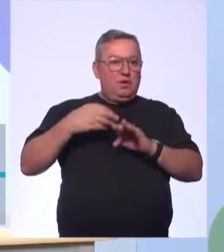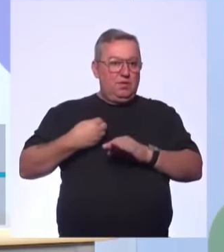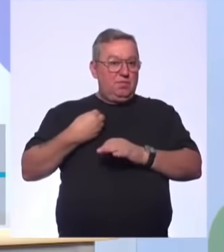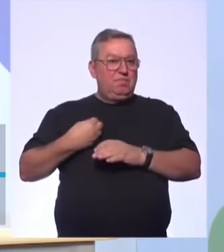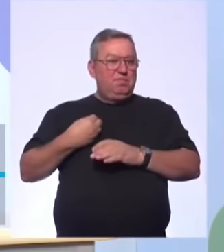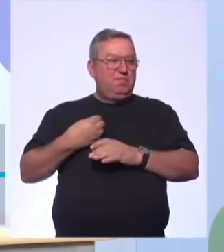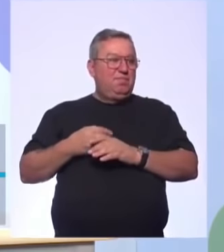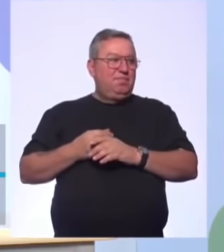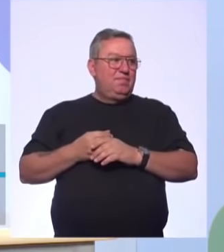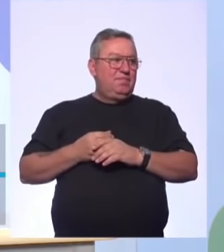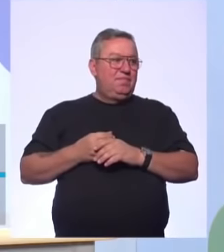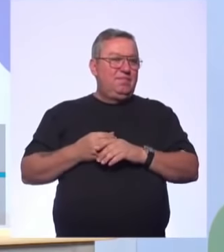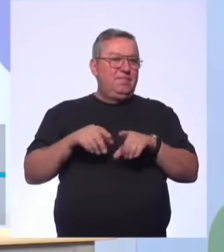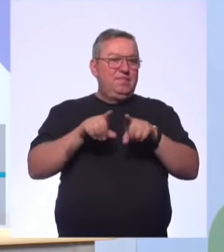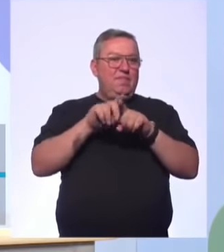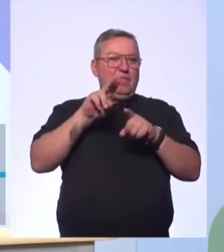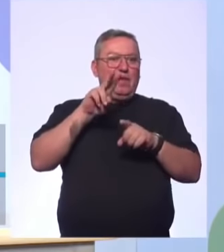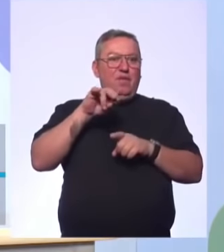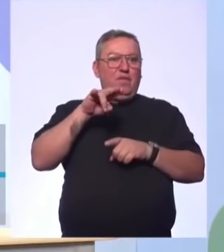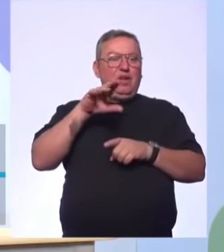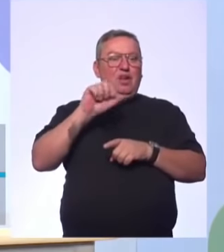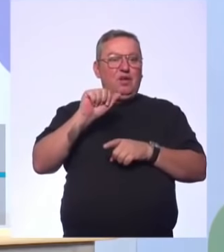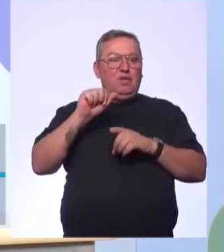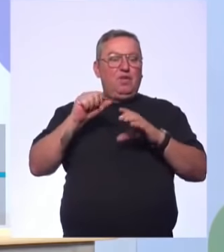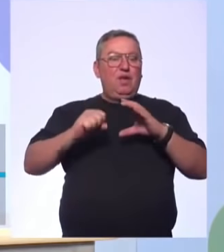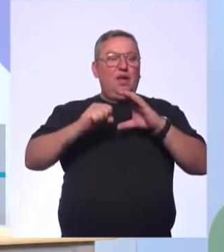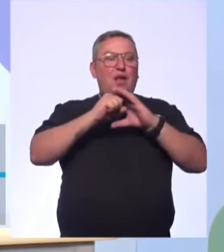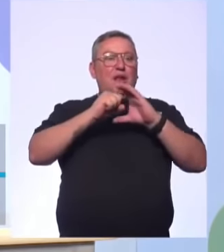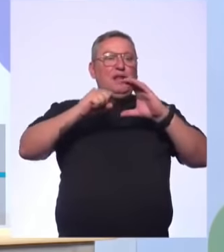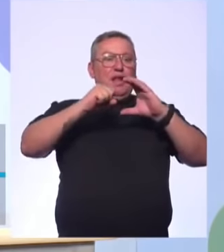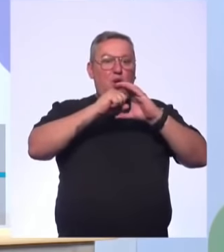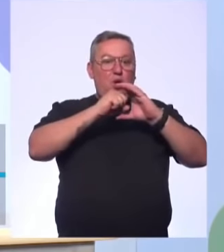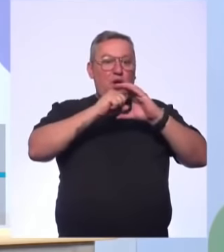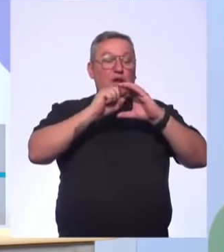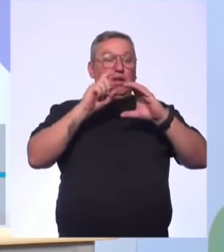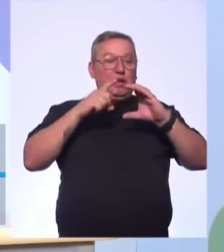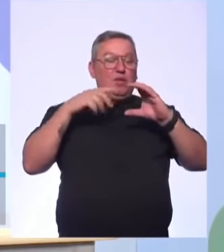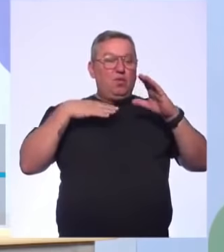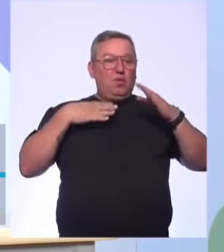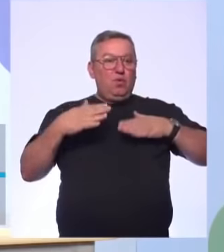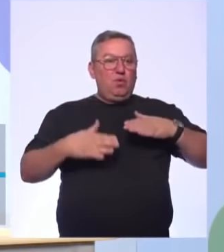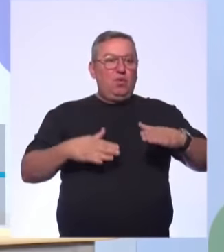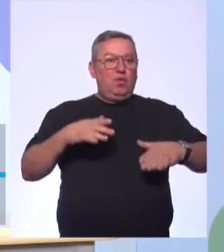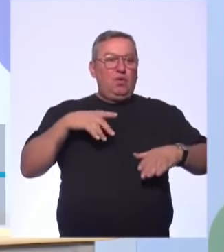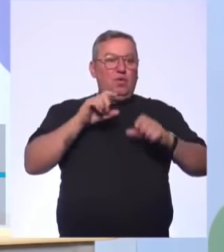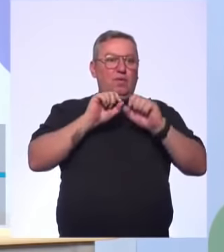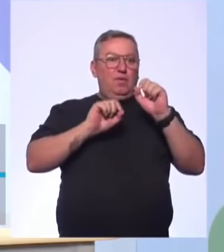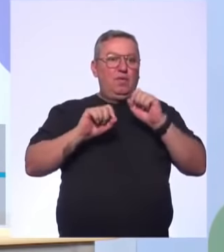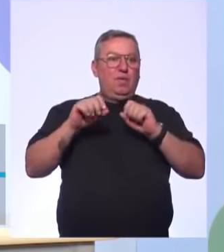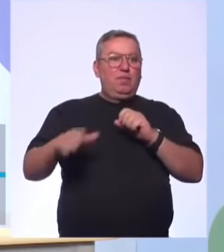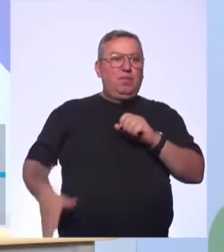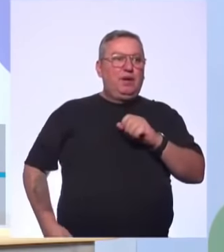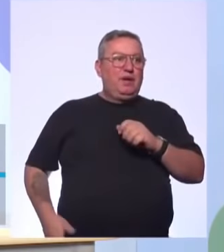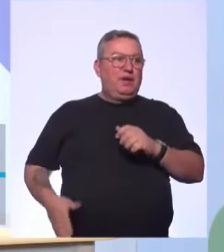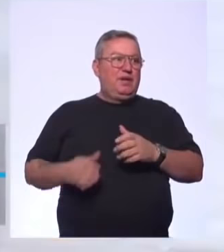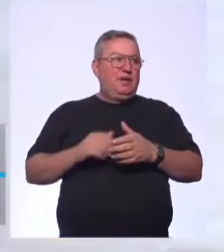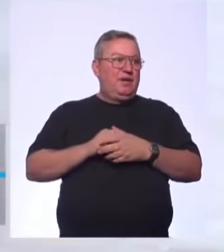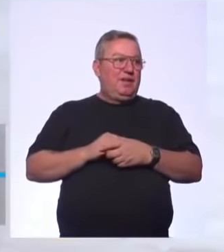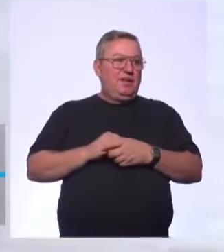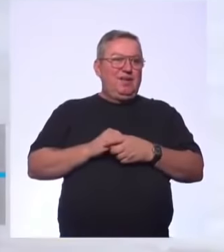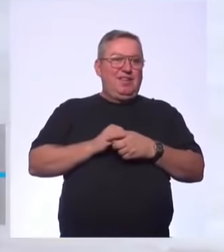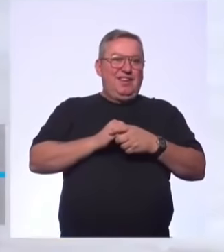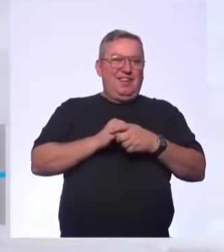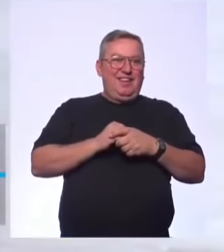vivos. Ó. E o Vinícius, células e umas coisas que tem no nosso corpo formam, por exemplo, uma perna. Então, a